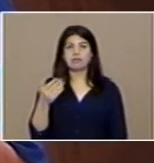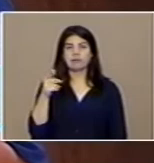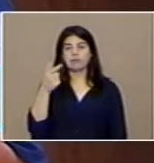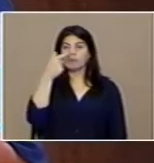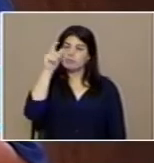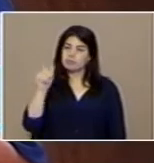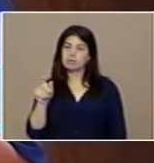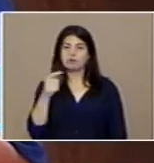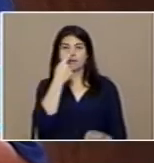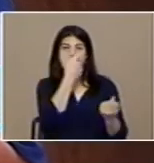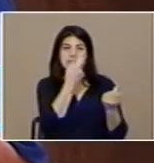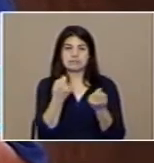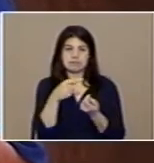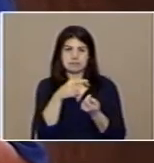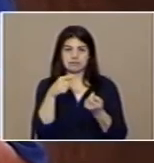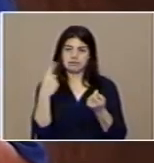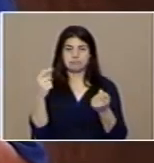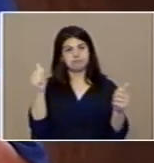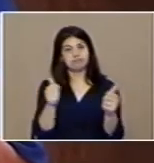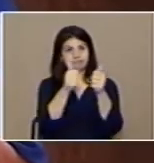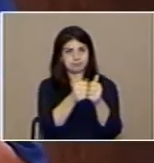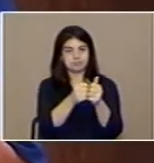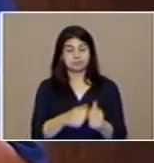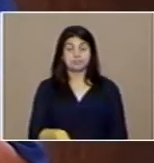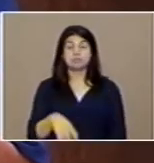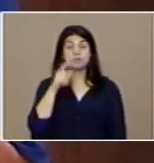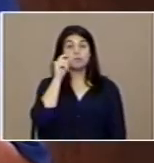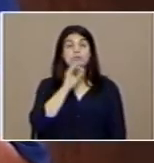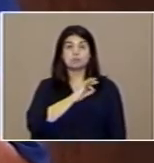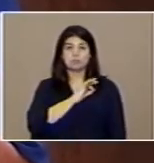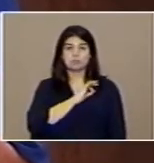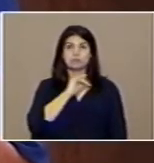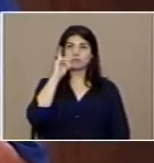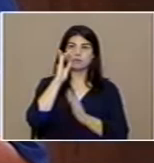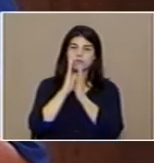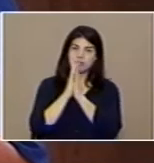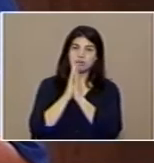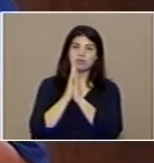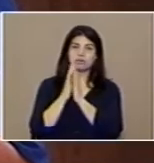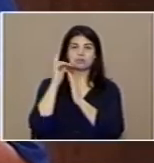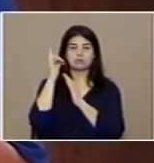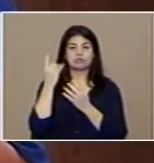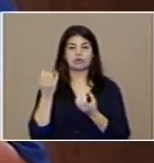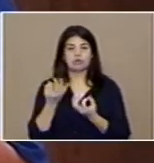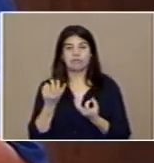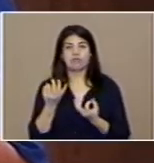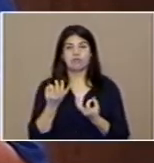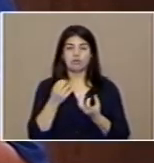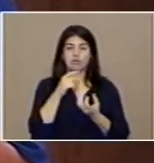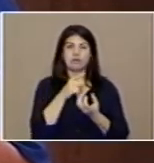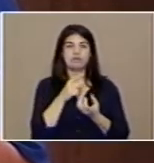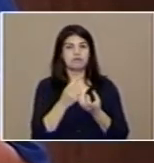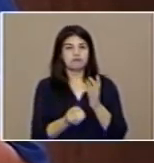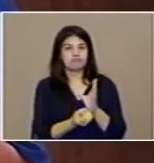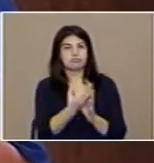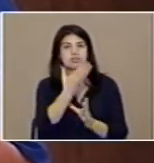ele e então o Senhor Deus depois de ter formado da terra todos os